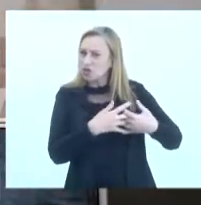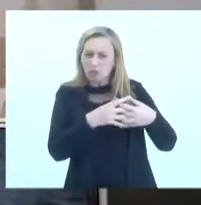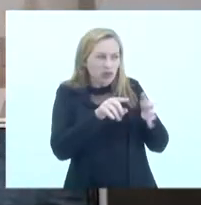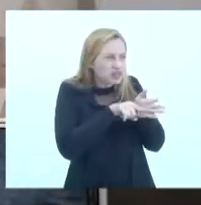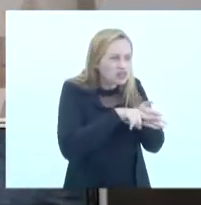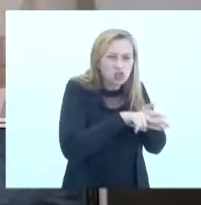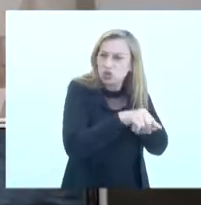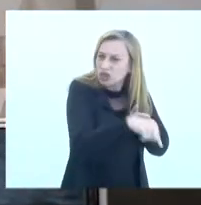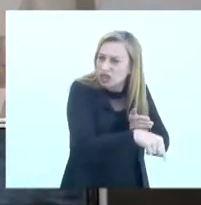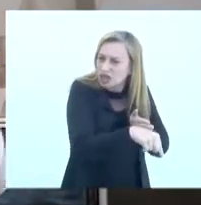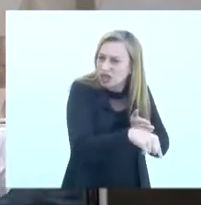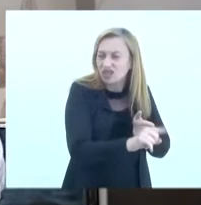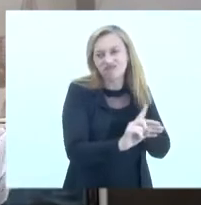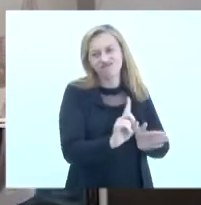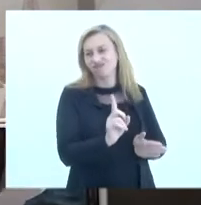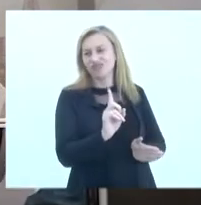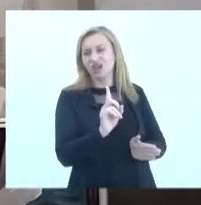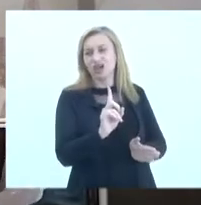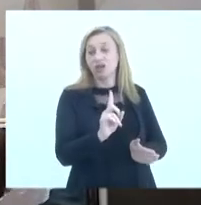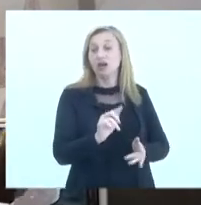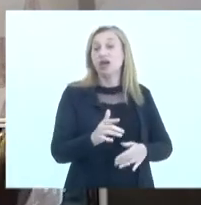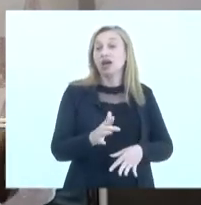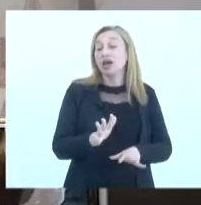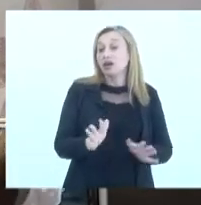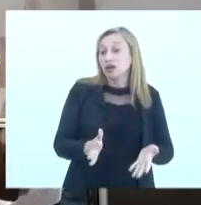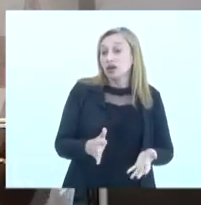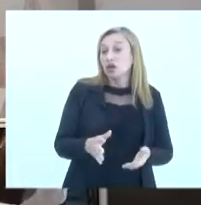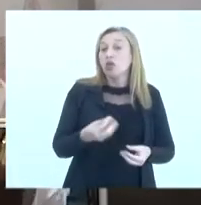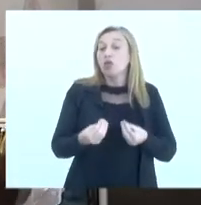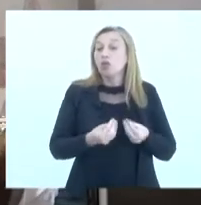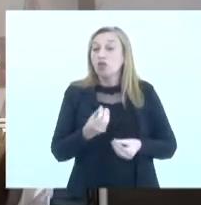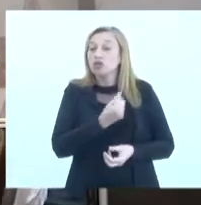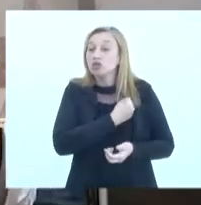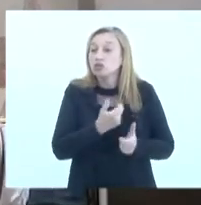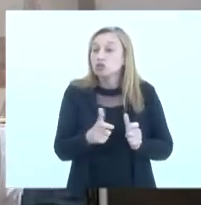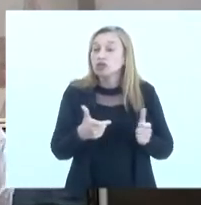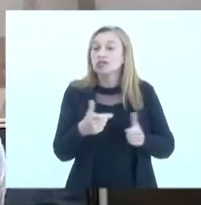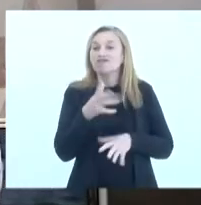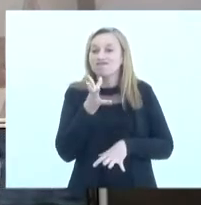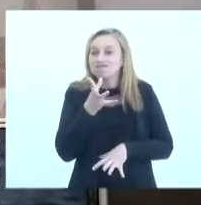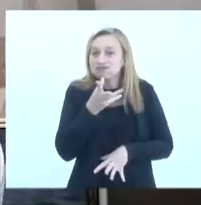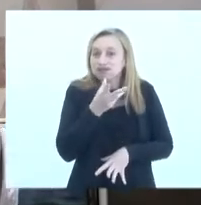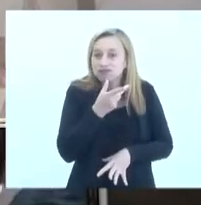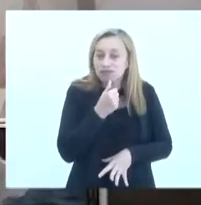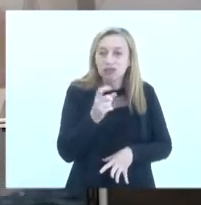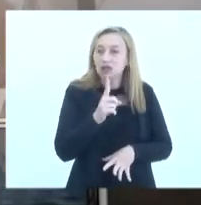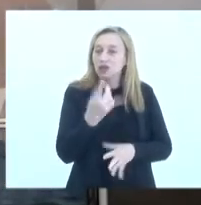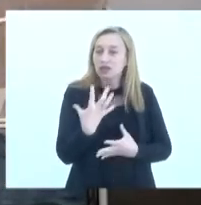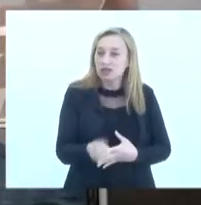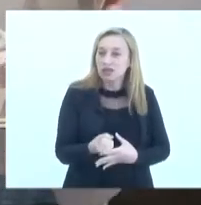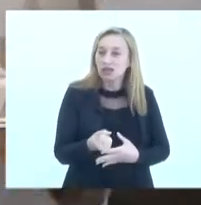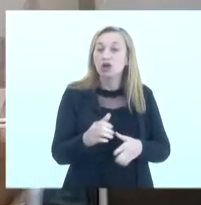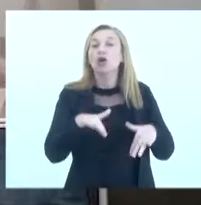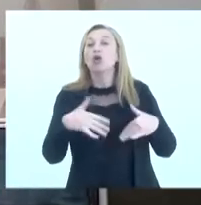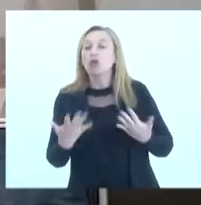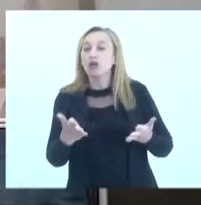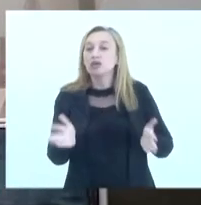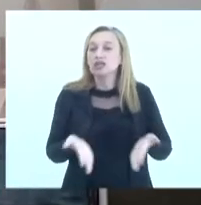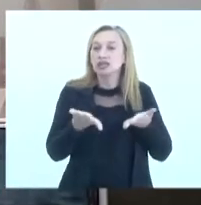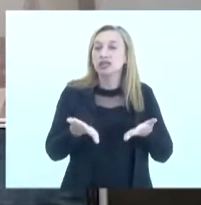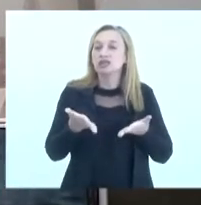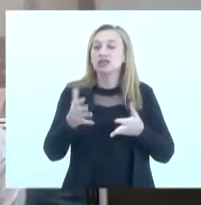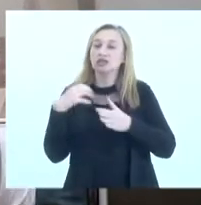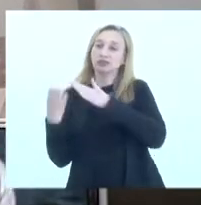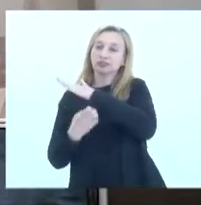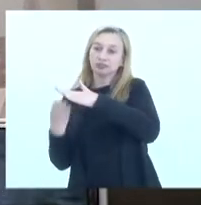vem pedindo, né? Como essa demanda ela demorou, não foi atendida, qual foi a iniciativa das